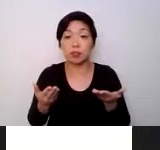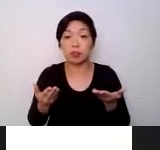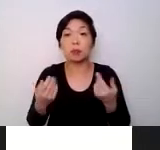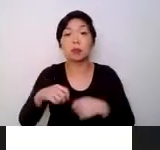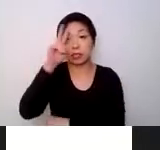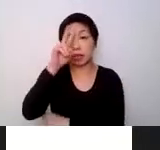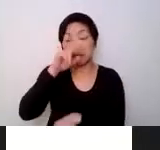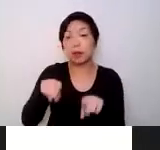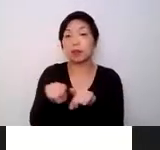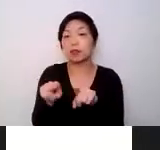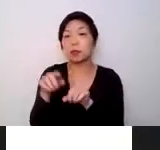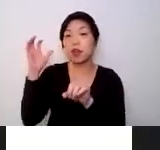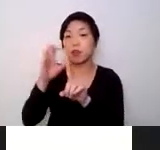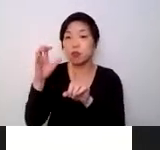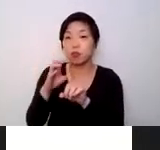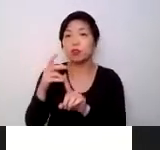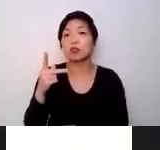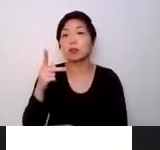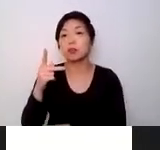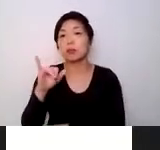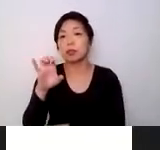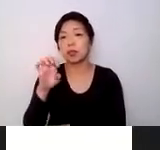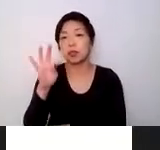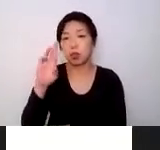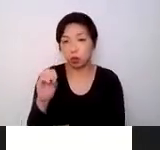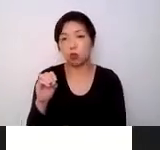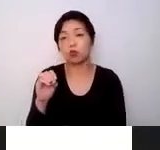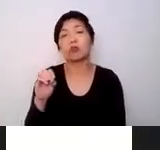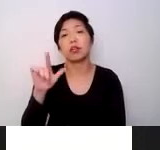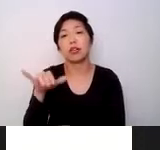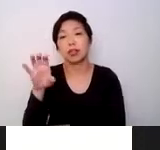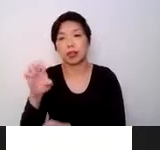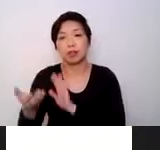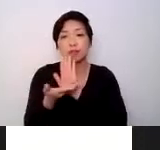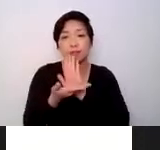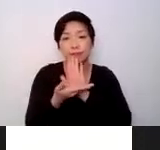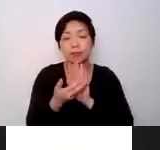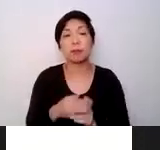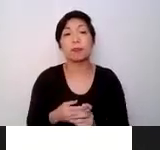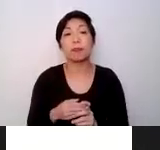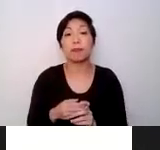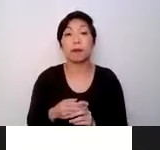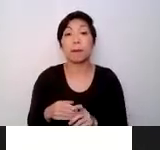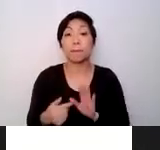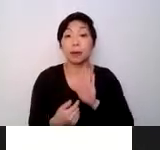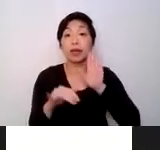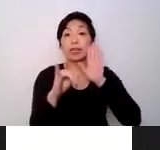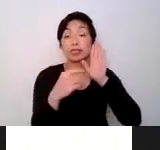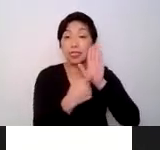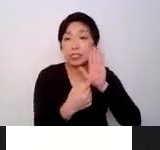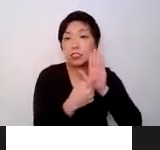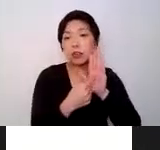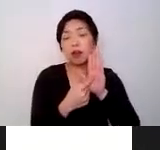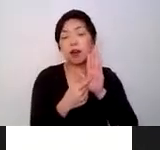da influência de Pietro e Lina que eles podem ter tido na escolha dessa obra por possuírem uma aproximação